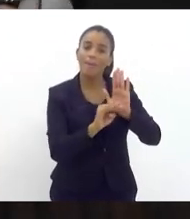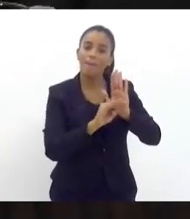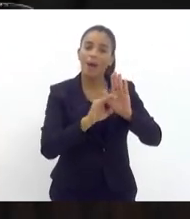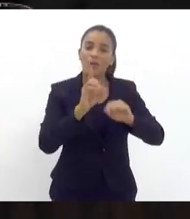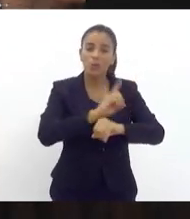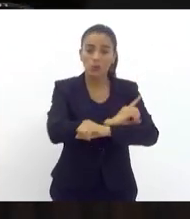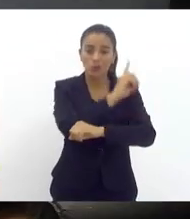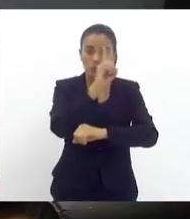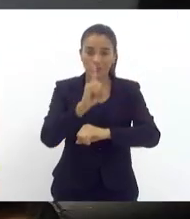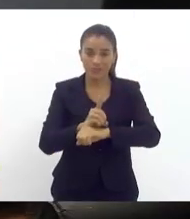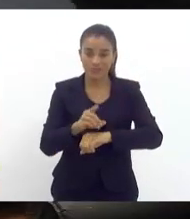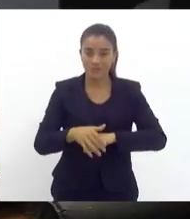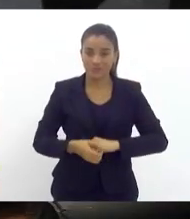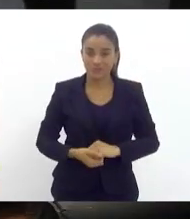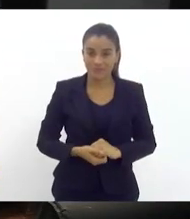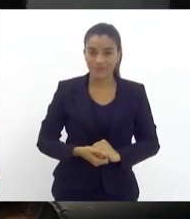dia